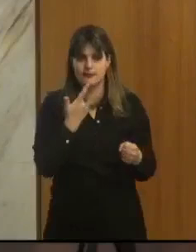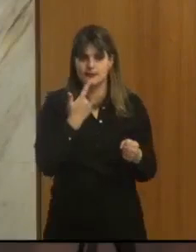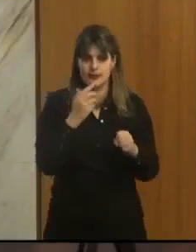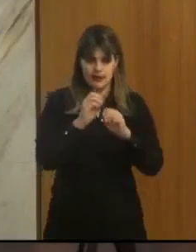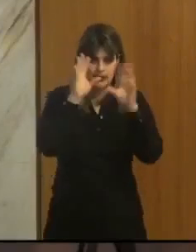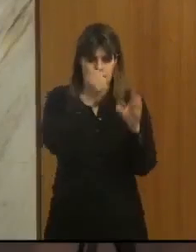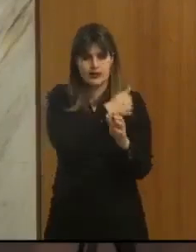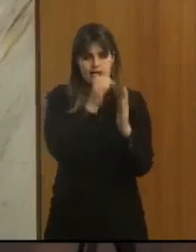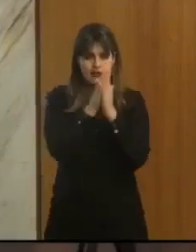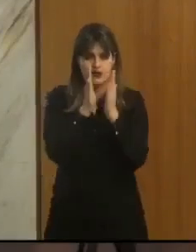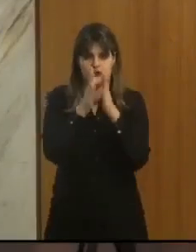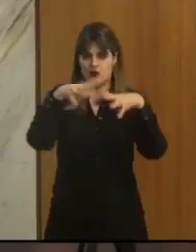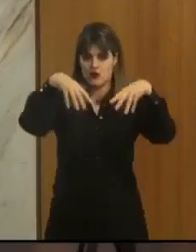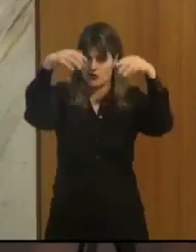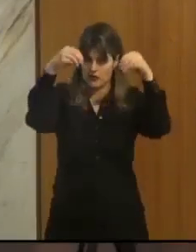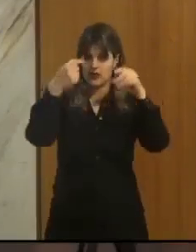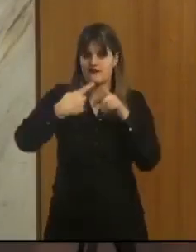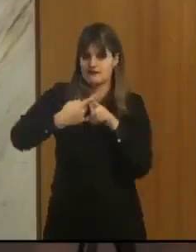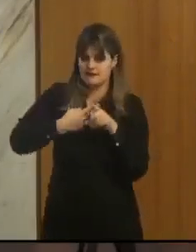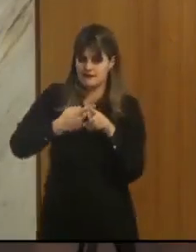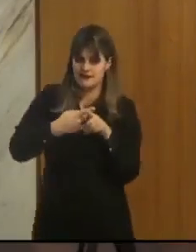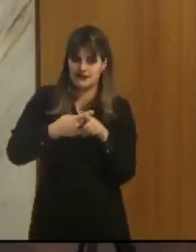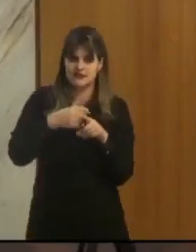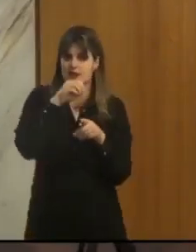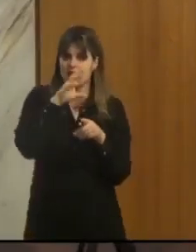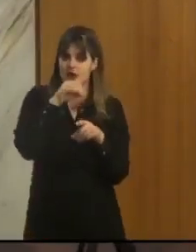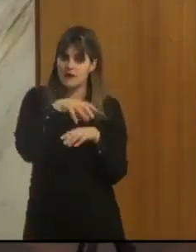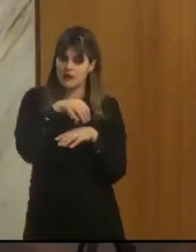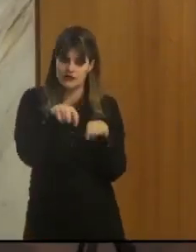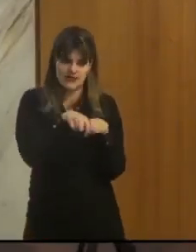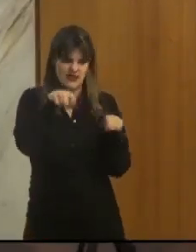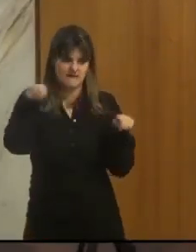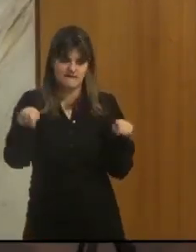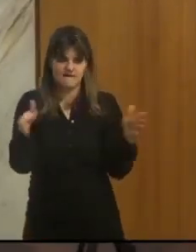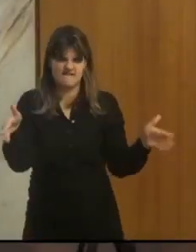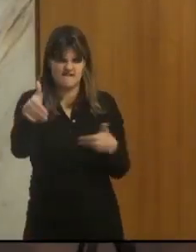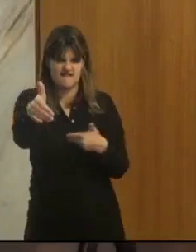igreja gótica e interessante, seria até por causa das dimensões que ela tem.